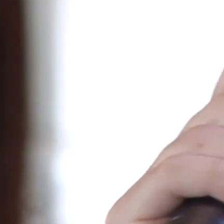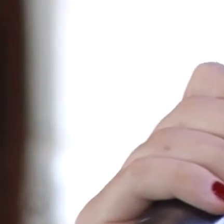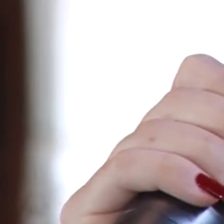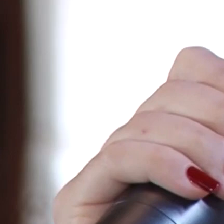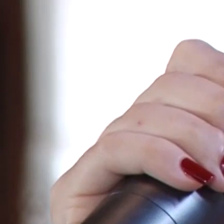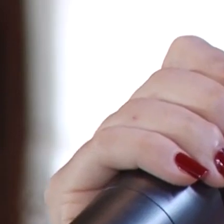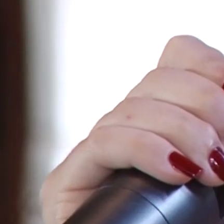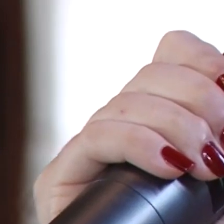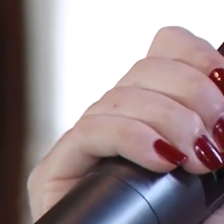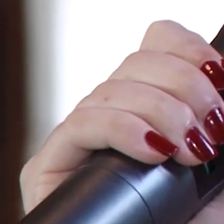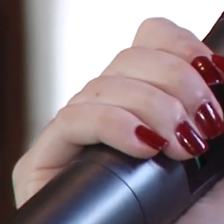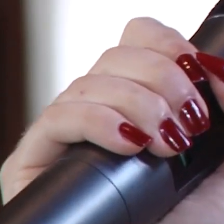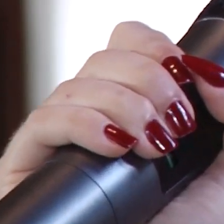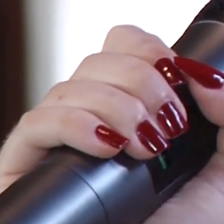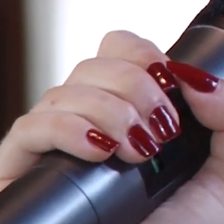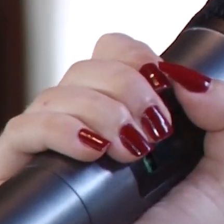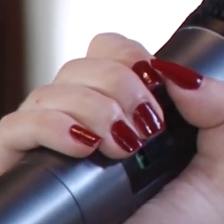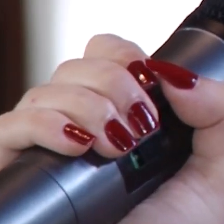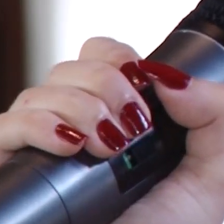pra viver sem